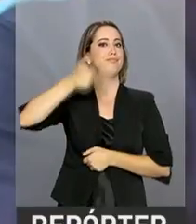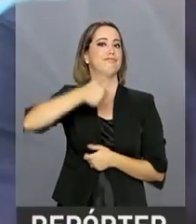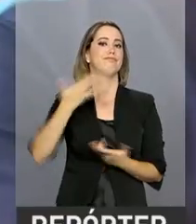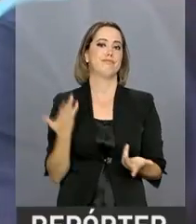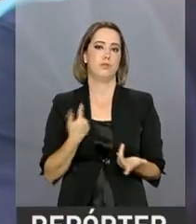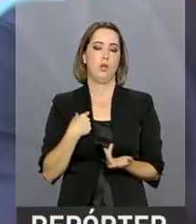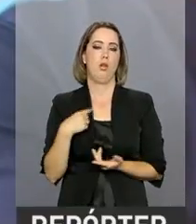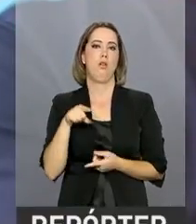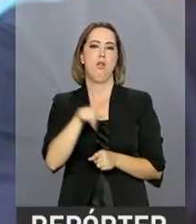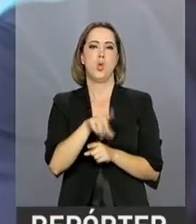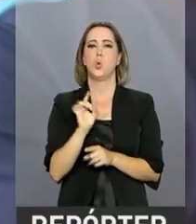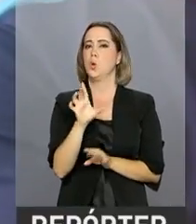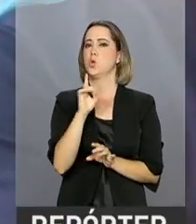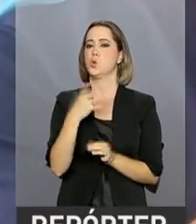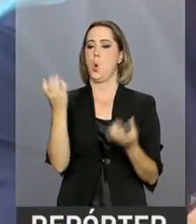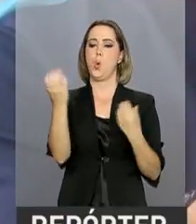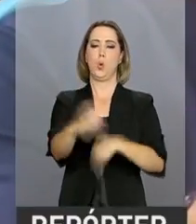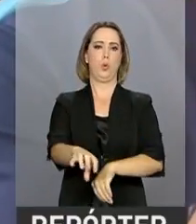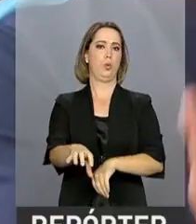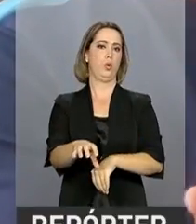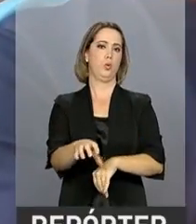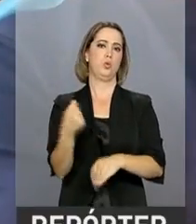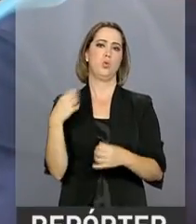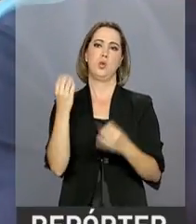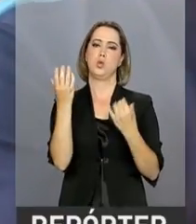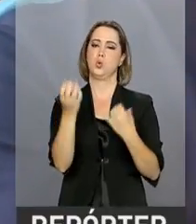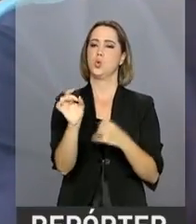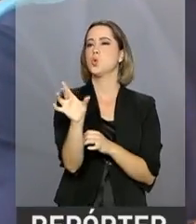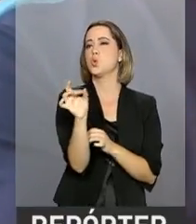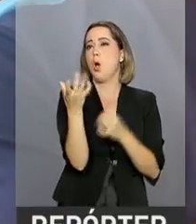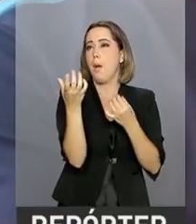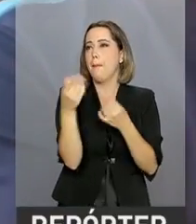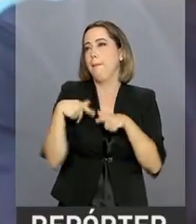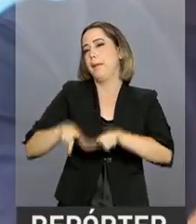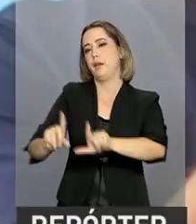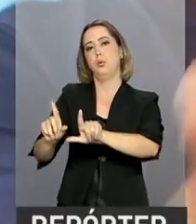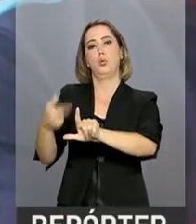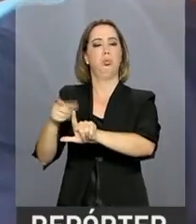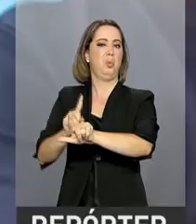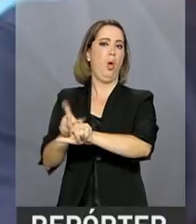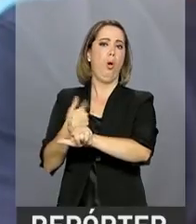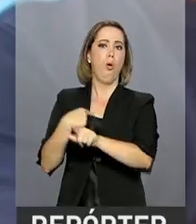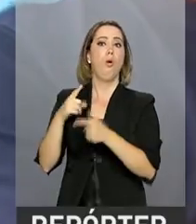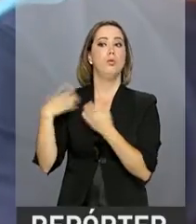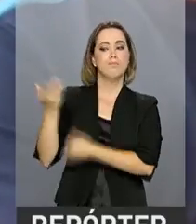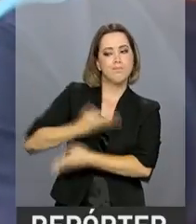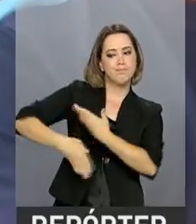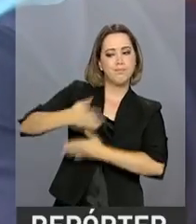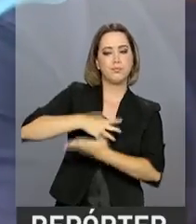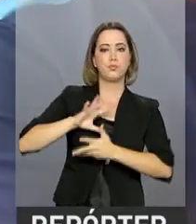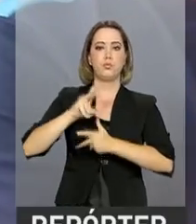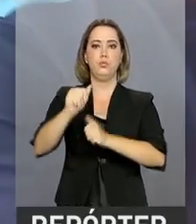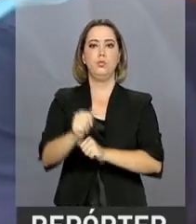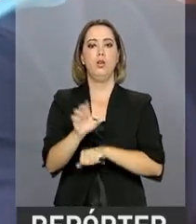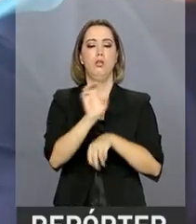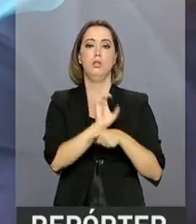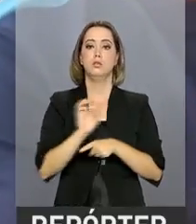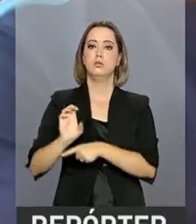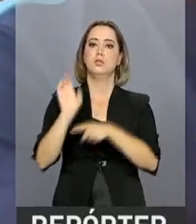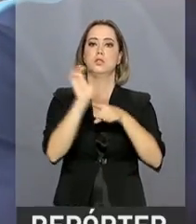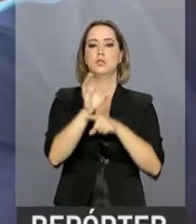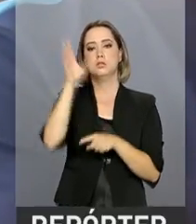ela não é apenas um concurso não é apenas uma premiação ela envolve realmente todas as os os estágios de ensino e